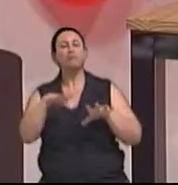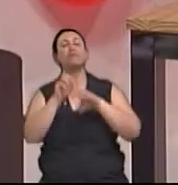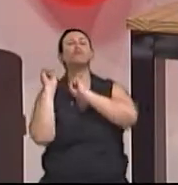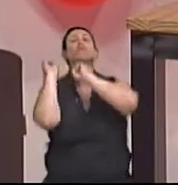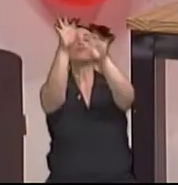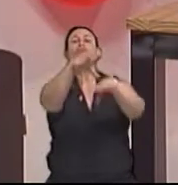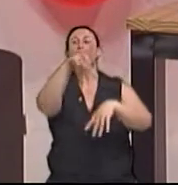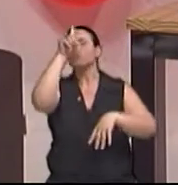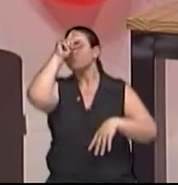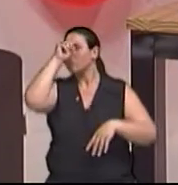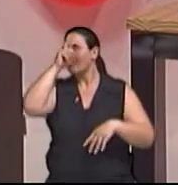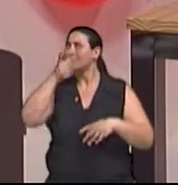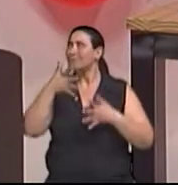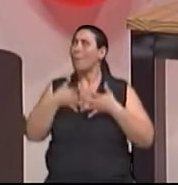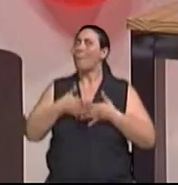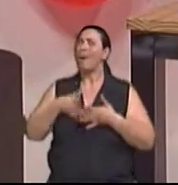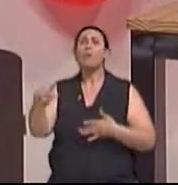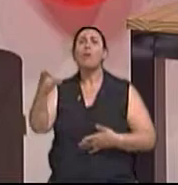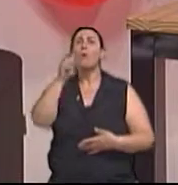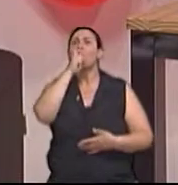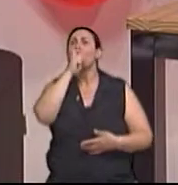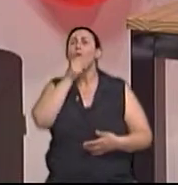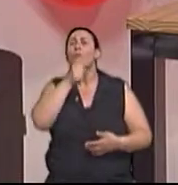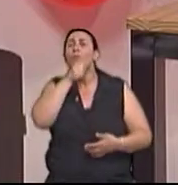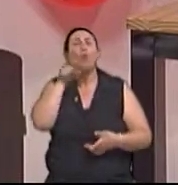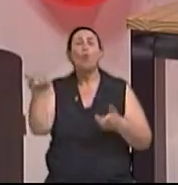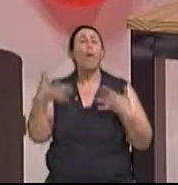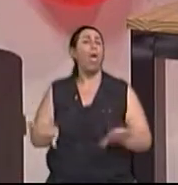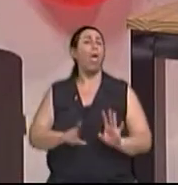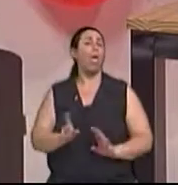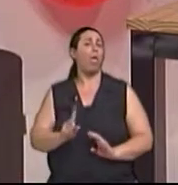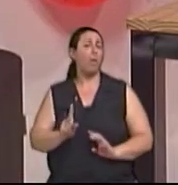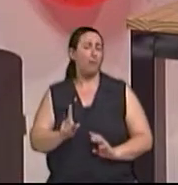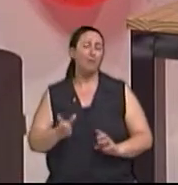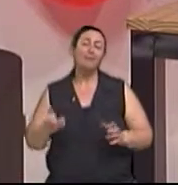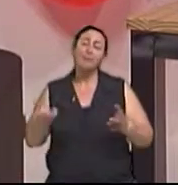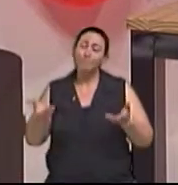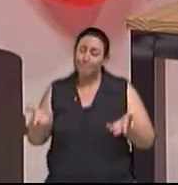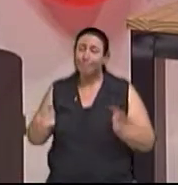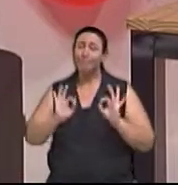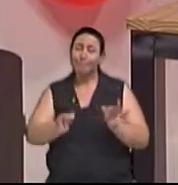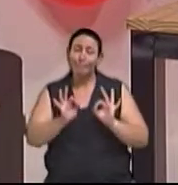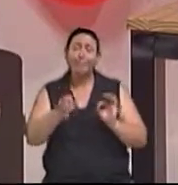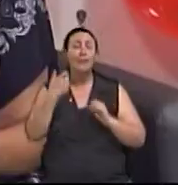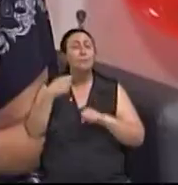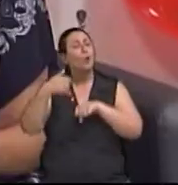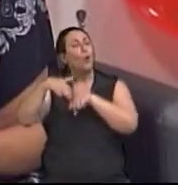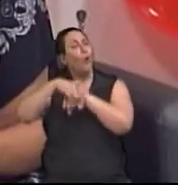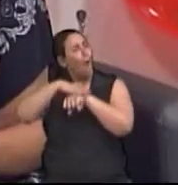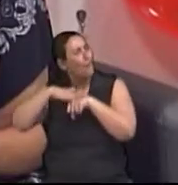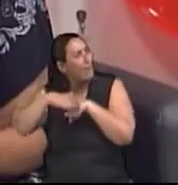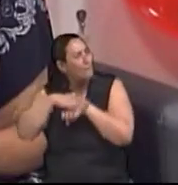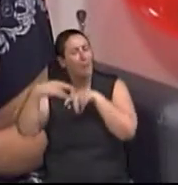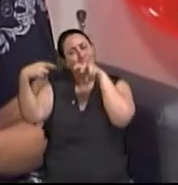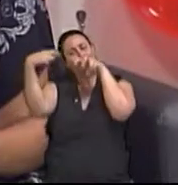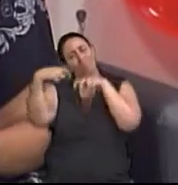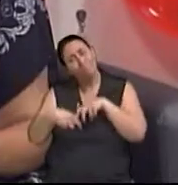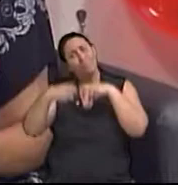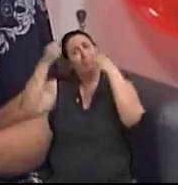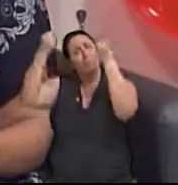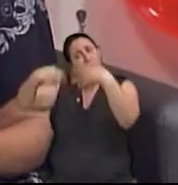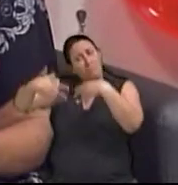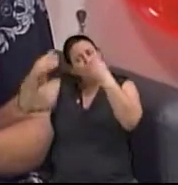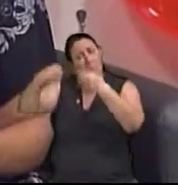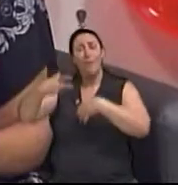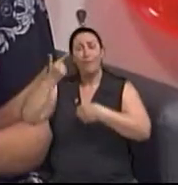querer aí fica difícil né Doutor fica é preciso conversar comos seus pais é preciso mostrar para ele que vai